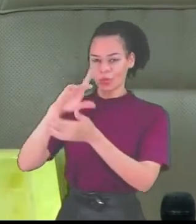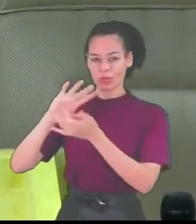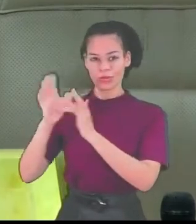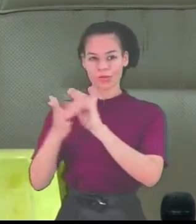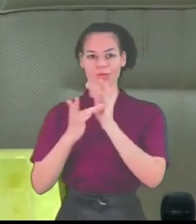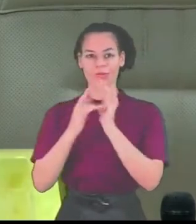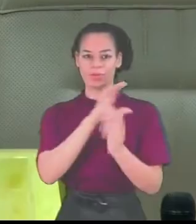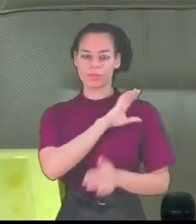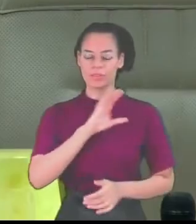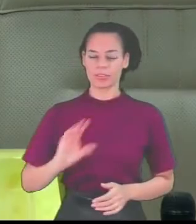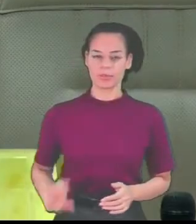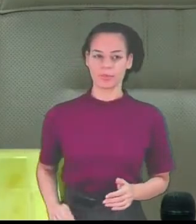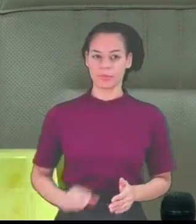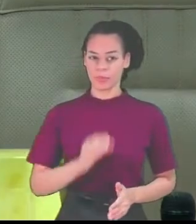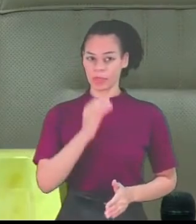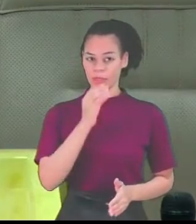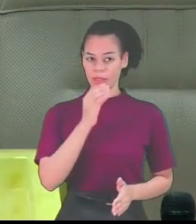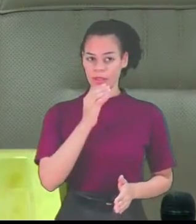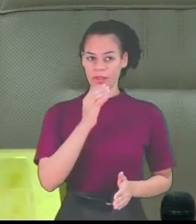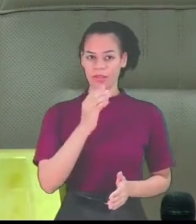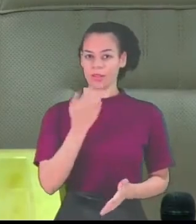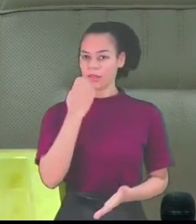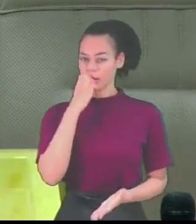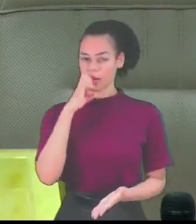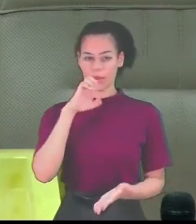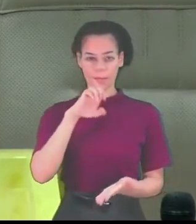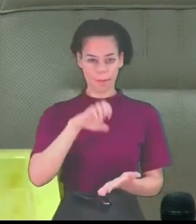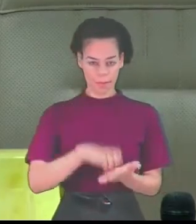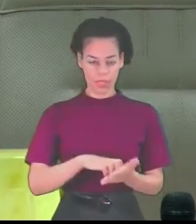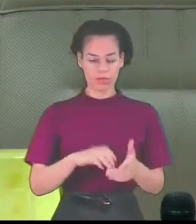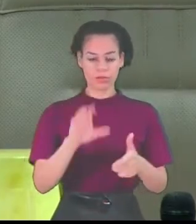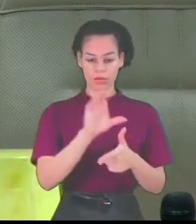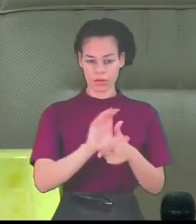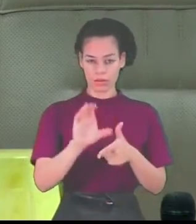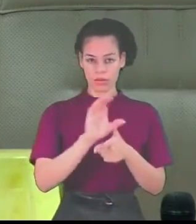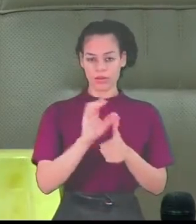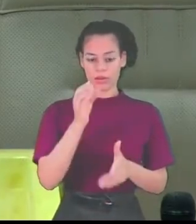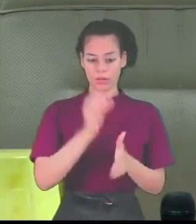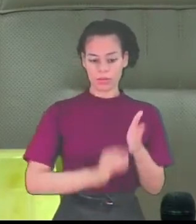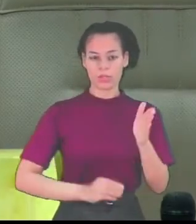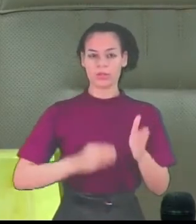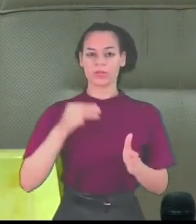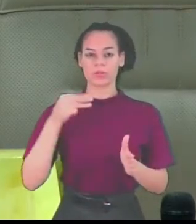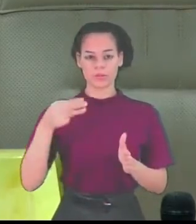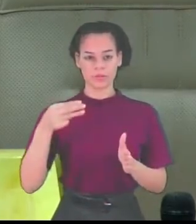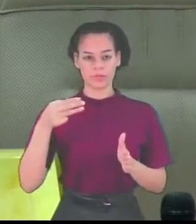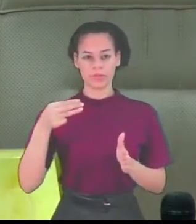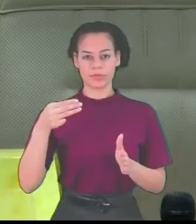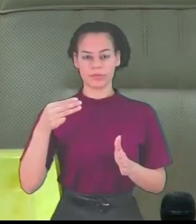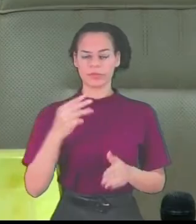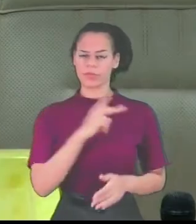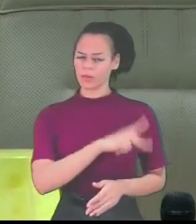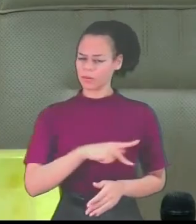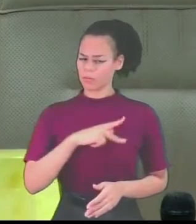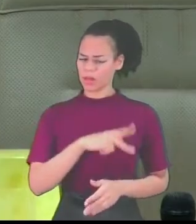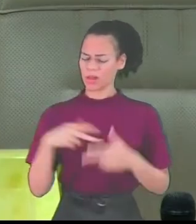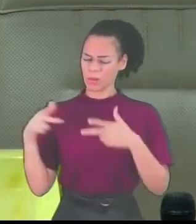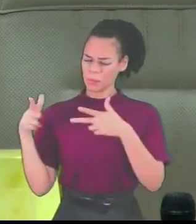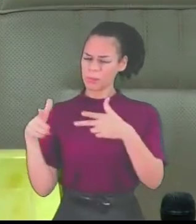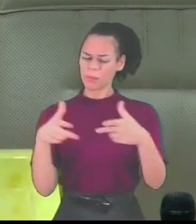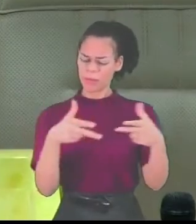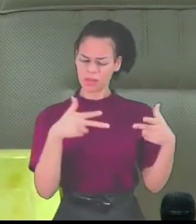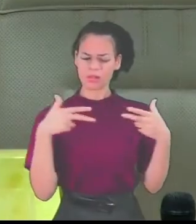e lá no capítulo 3 da primeira epístola aos Coríntios São Paulo percebe